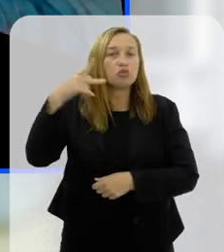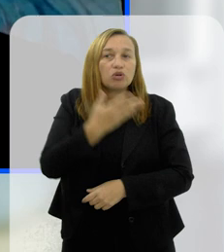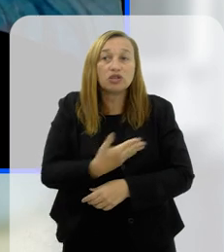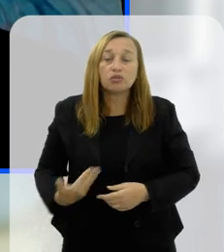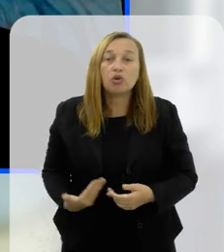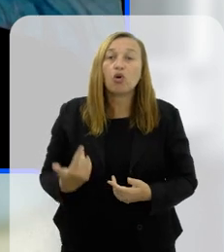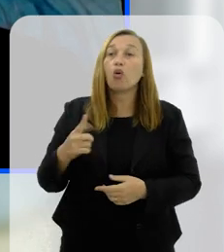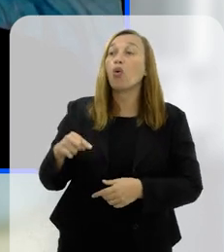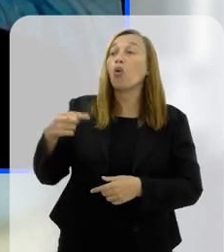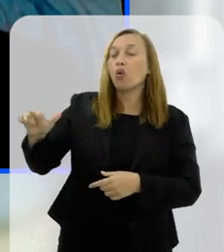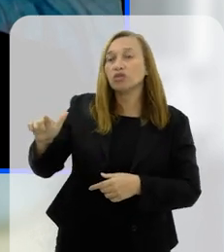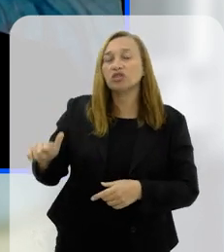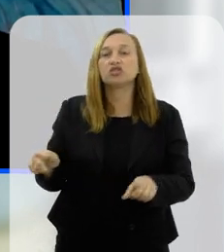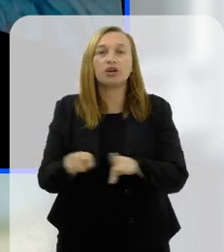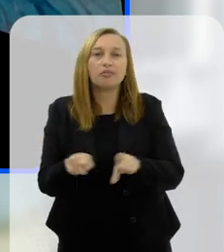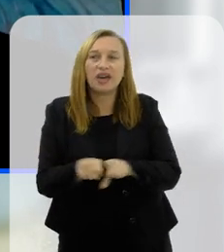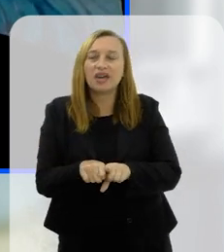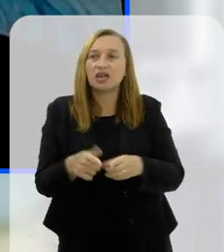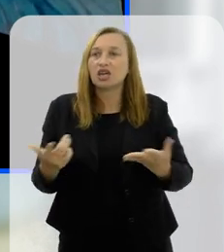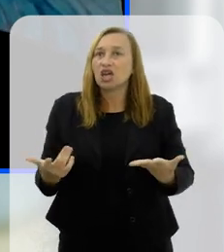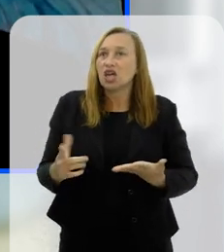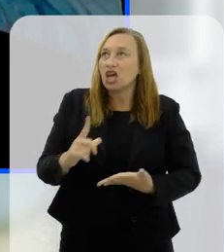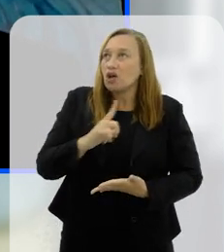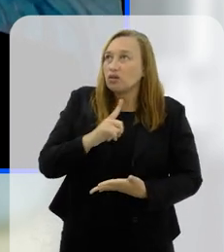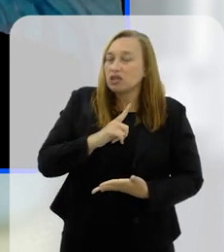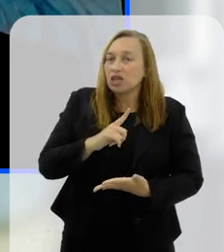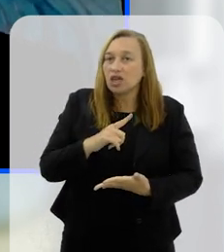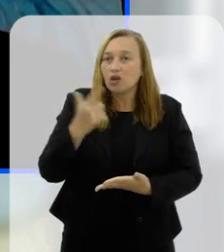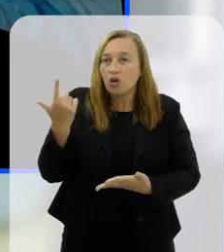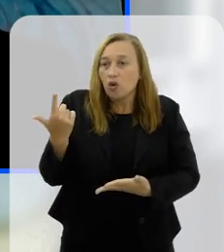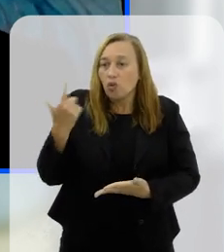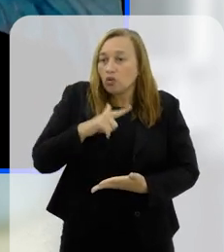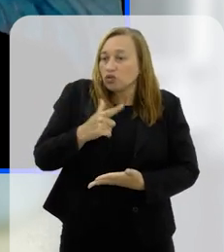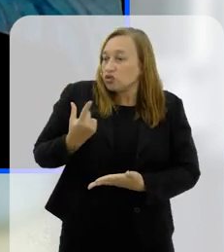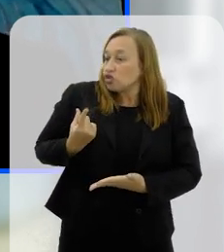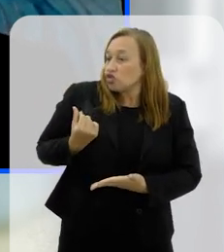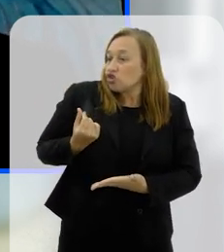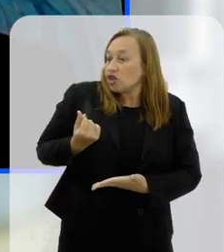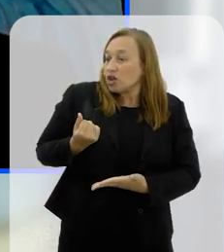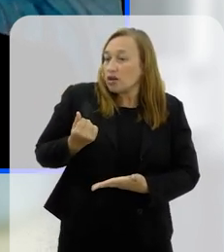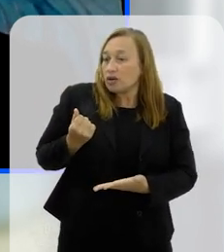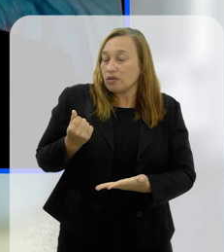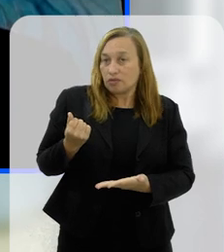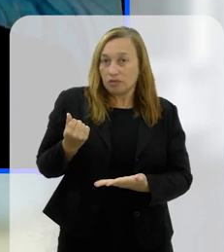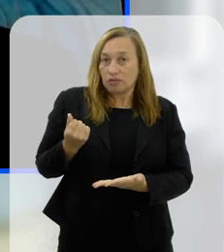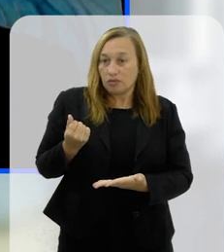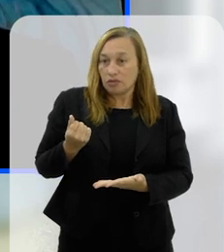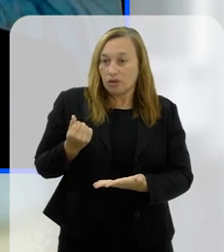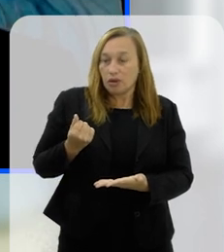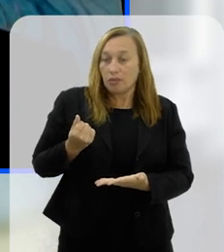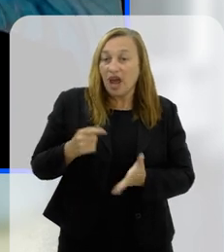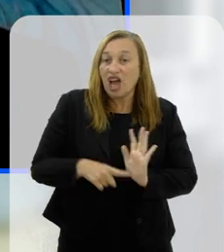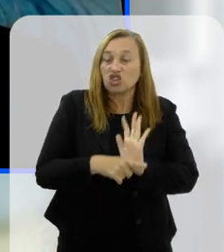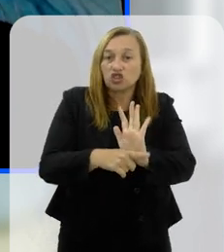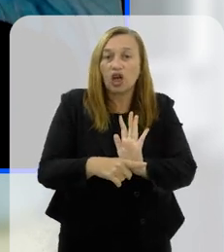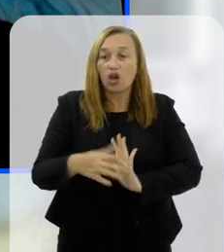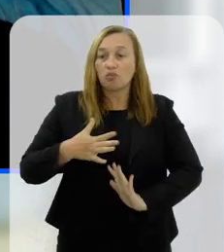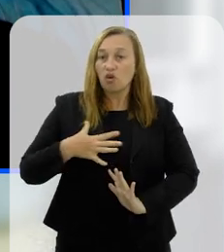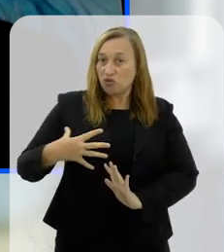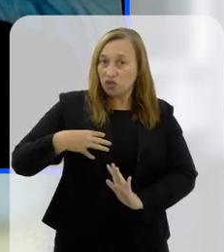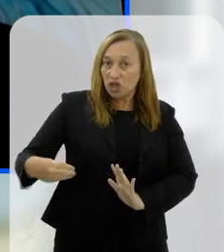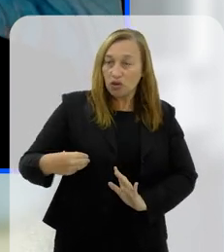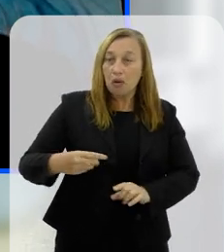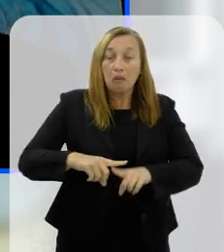políticas públicas e outra coisa também não adianta eu ter condições de tratar meu filho no ambiente privado e não tratar a sociedade porque eu vou